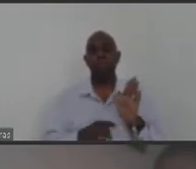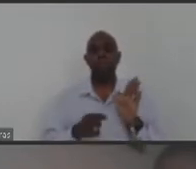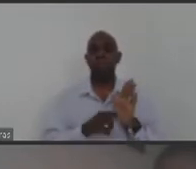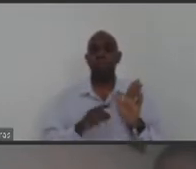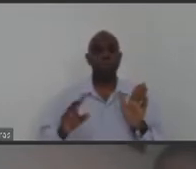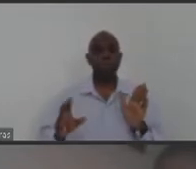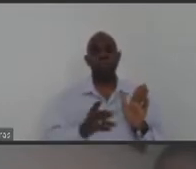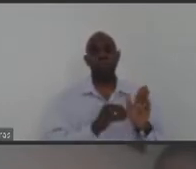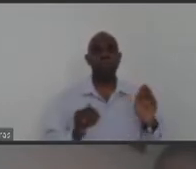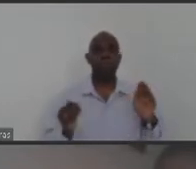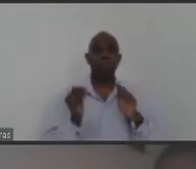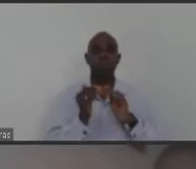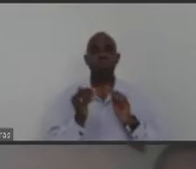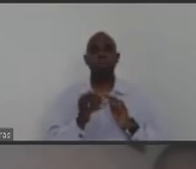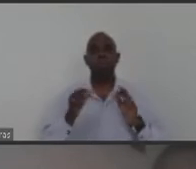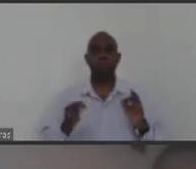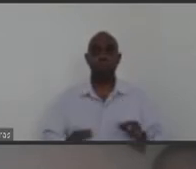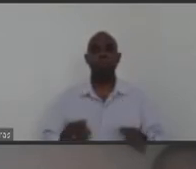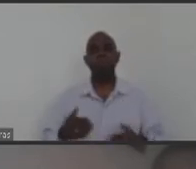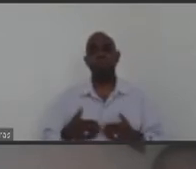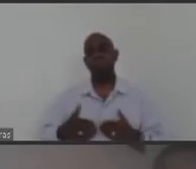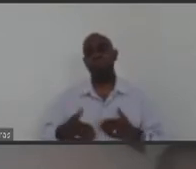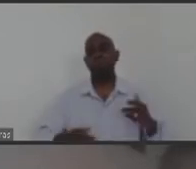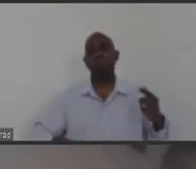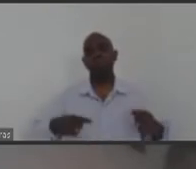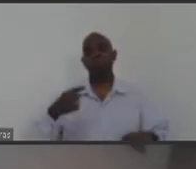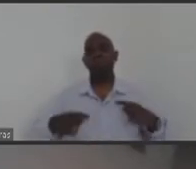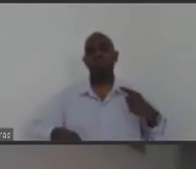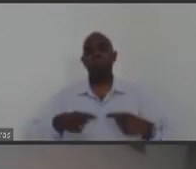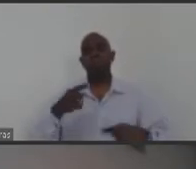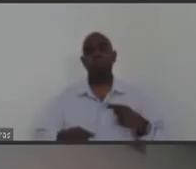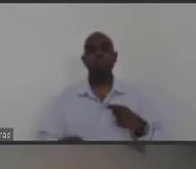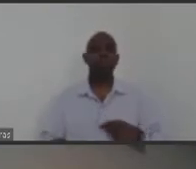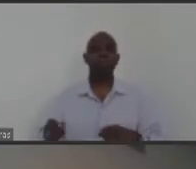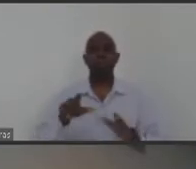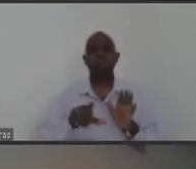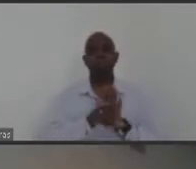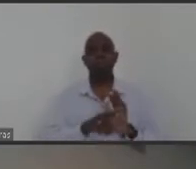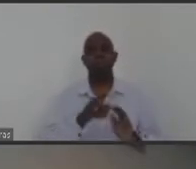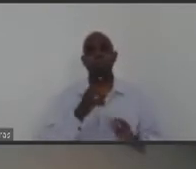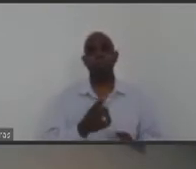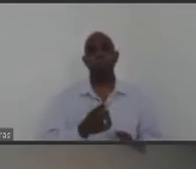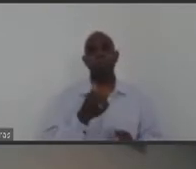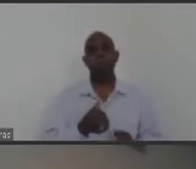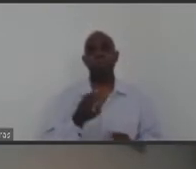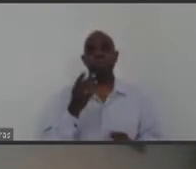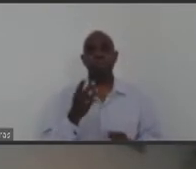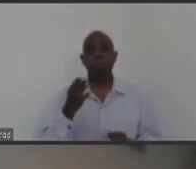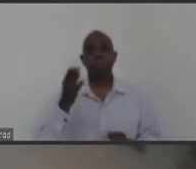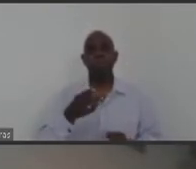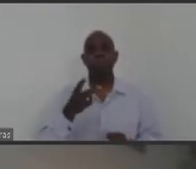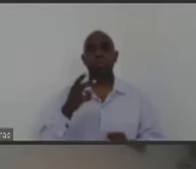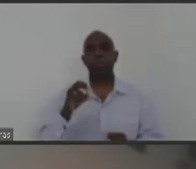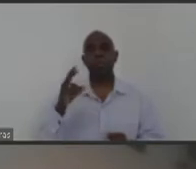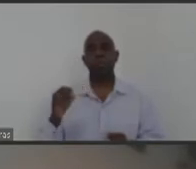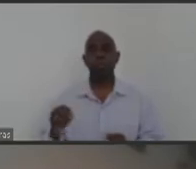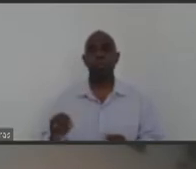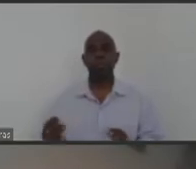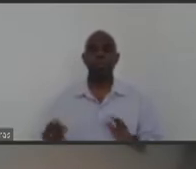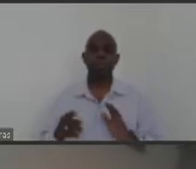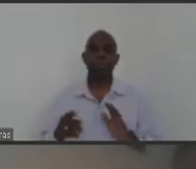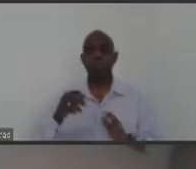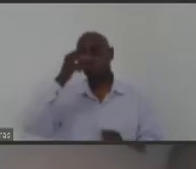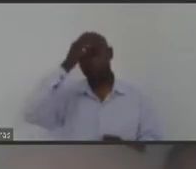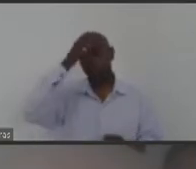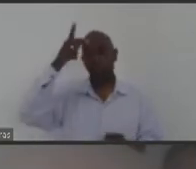favoráveis. Sendo assim, eu coloco em discussão o projeto de lei de número 163 de 2020, de autoria do prefeito municipal Luiz